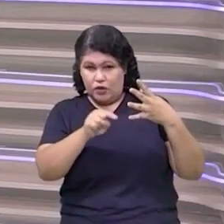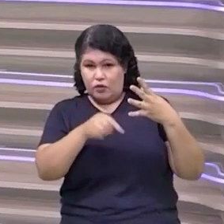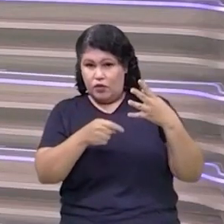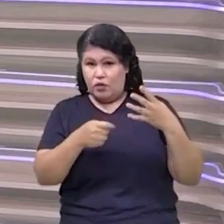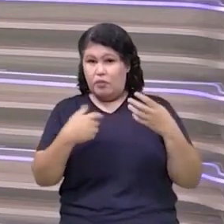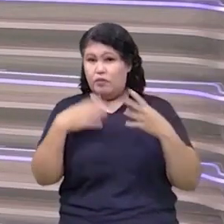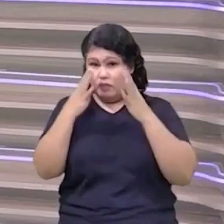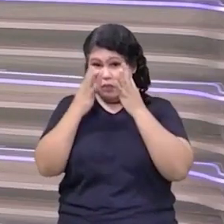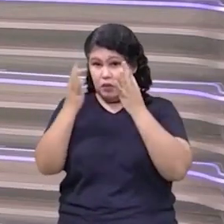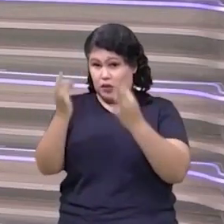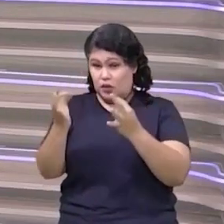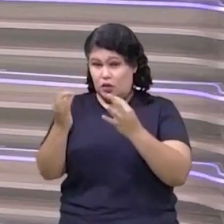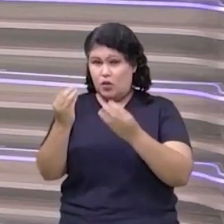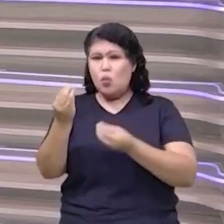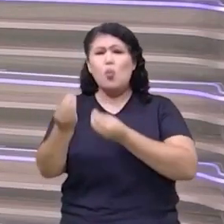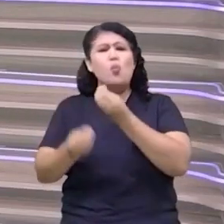O